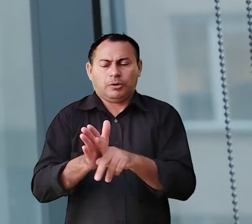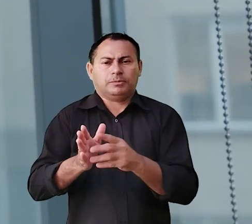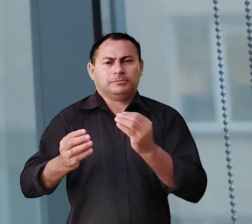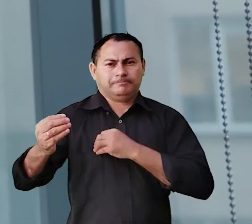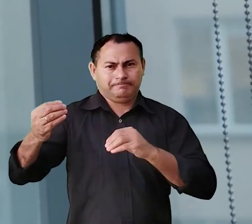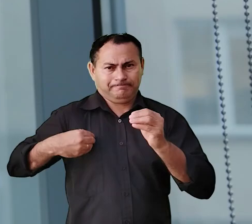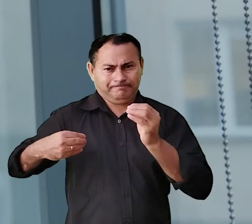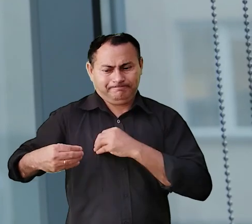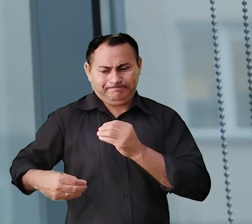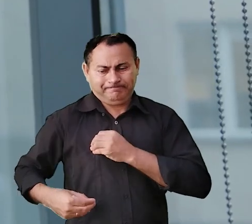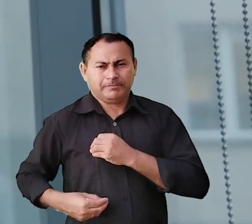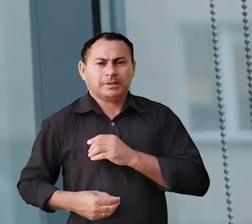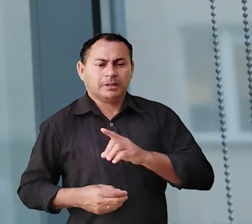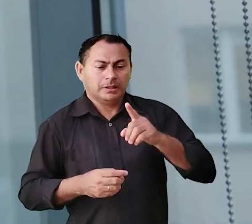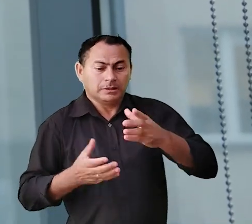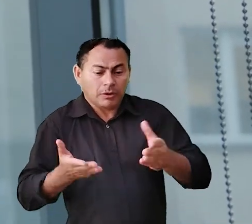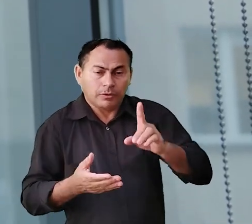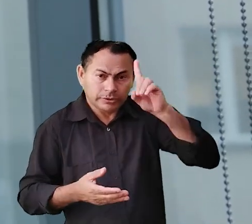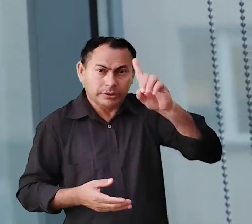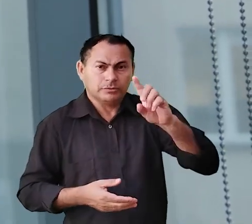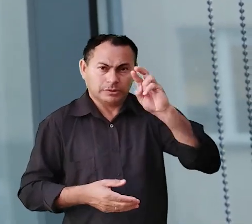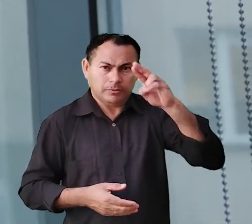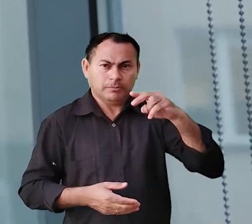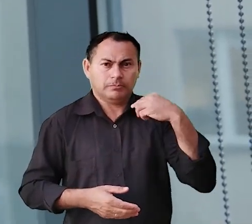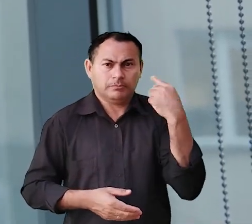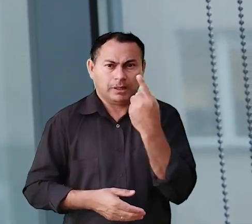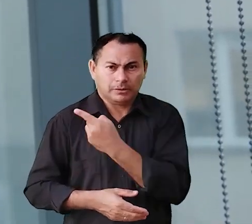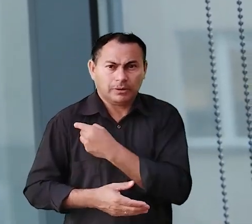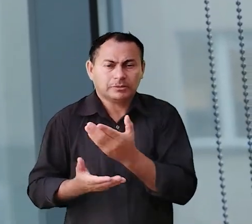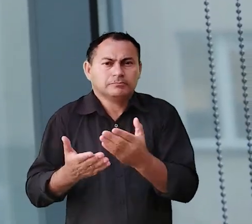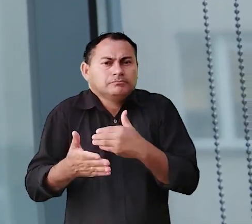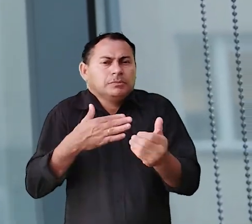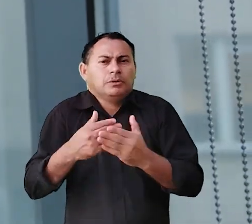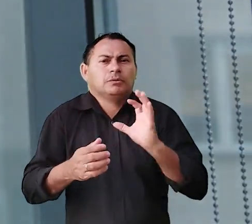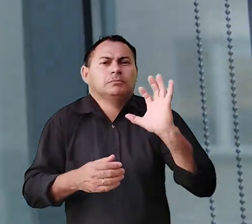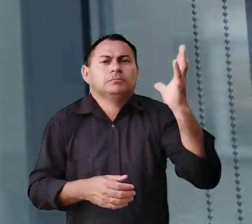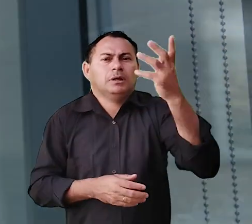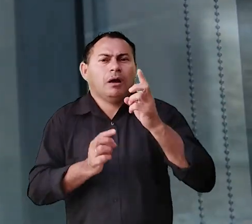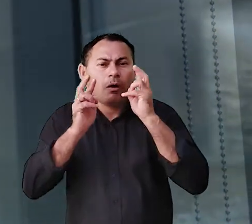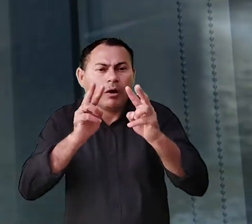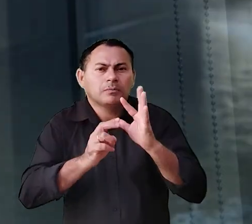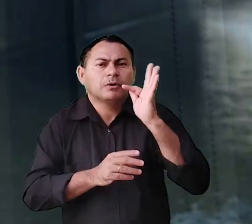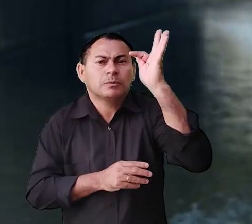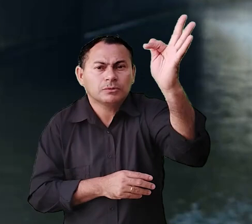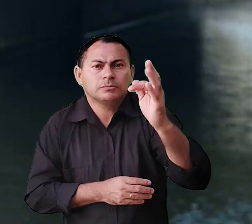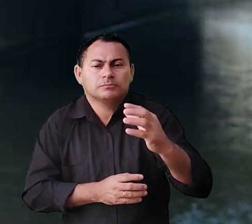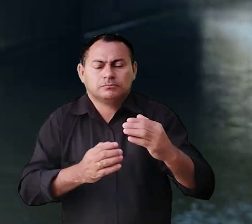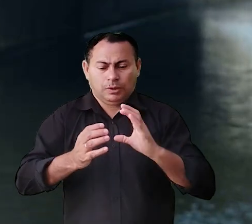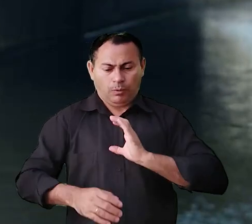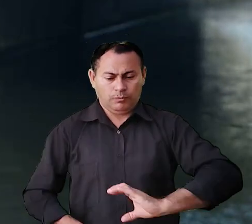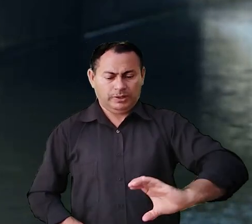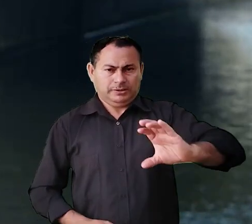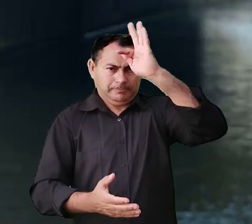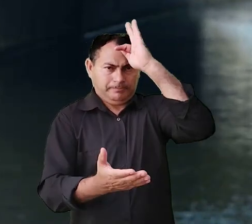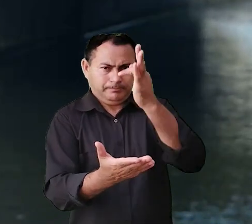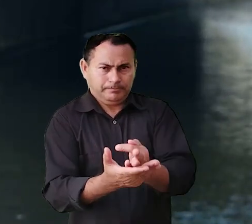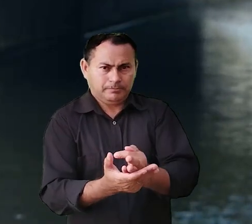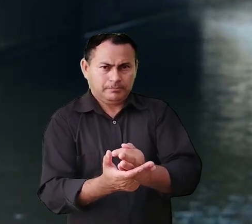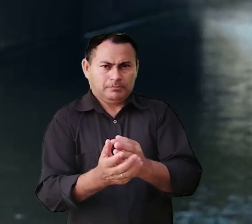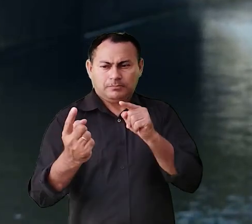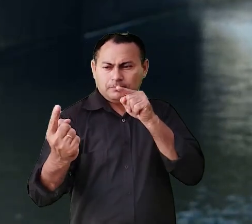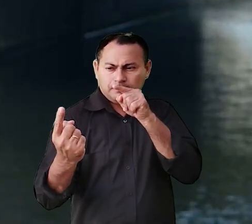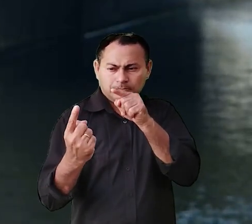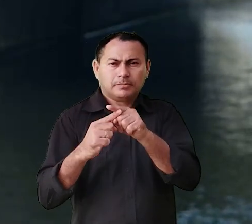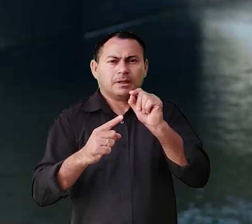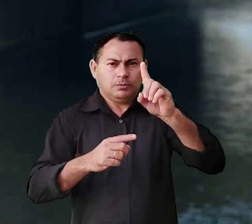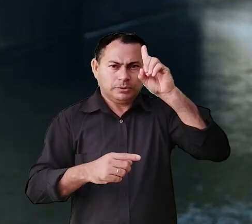nossos próprios pecados. Este é o dia do Senhor para nós. Então não importa o que aconteça, olhe para o futuro, com confiança e fé,